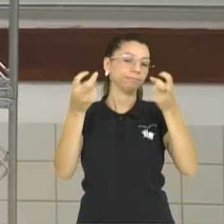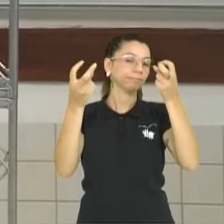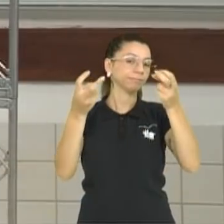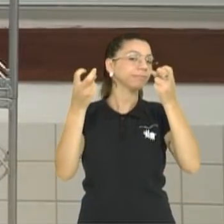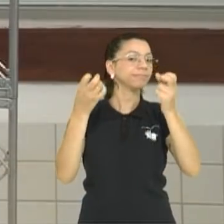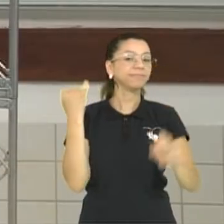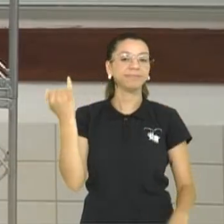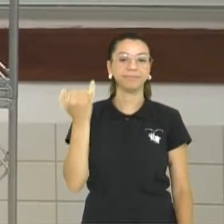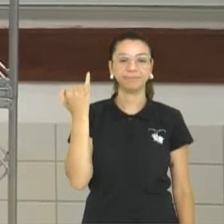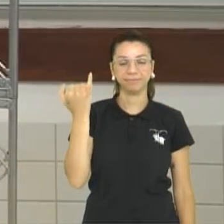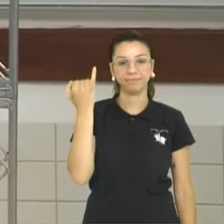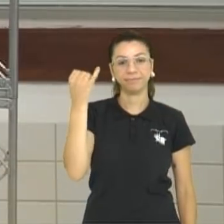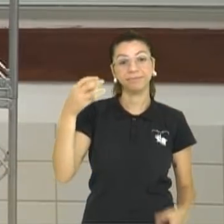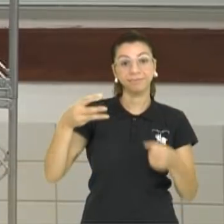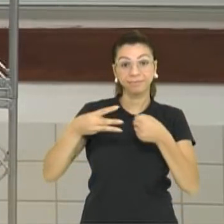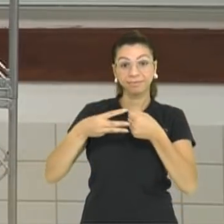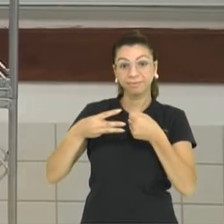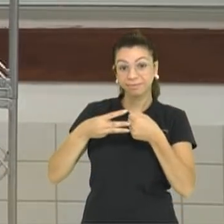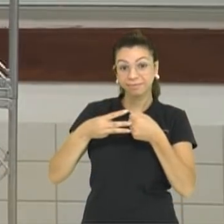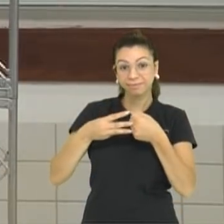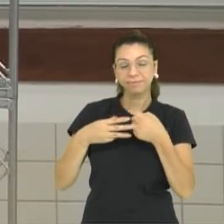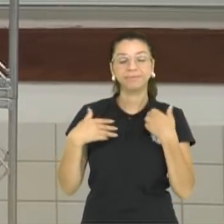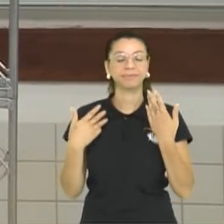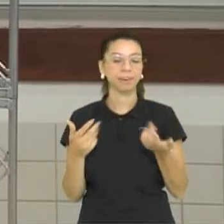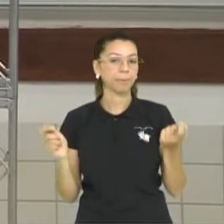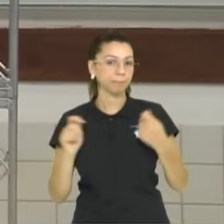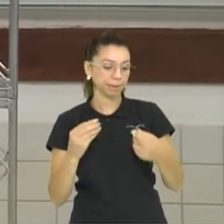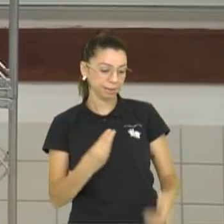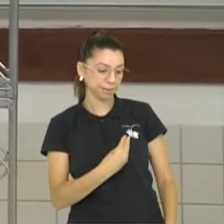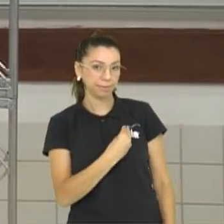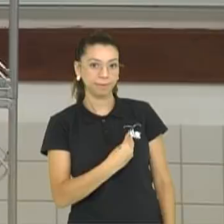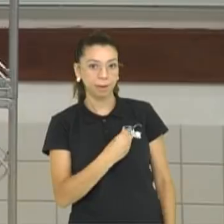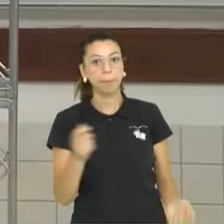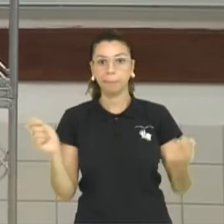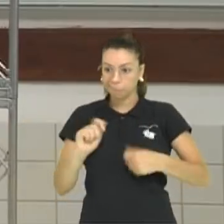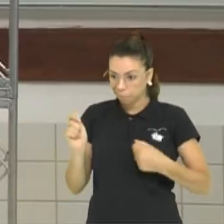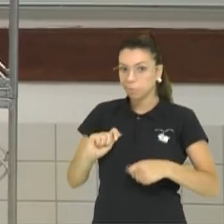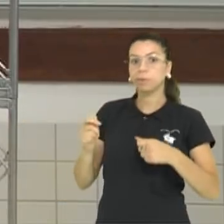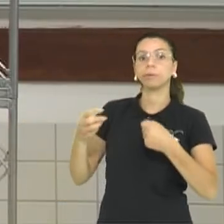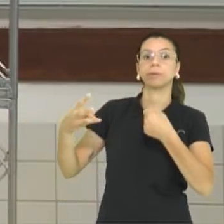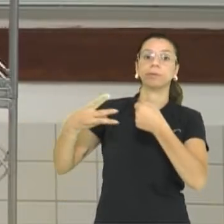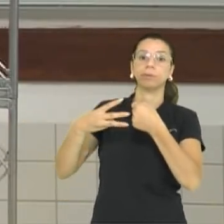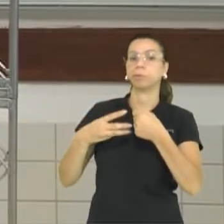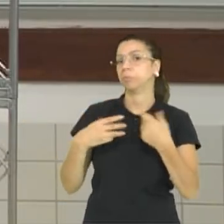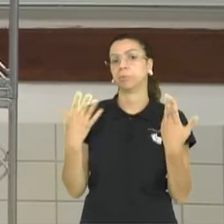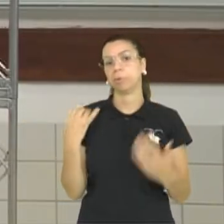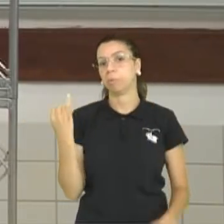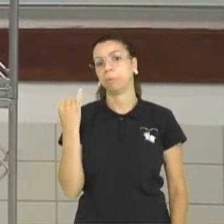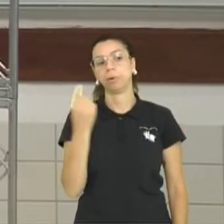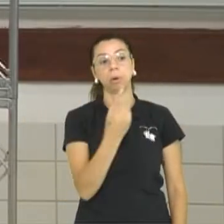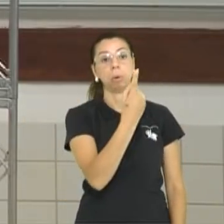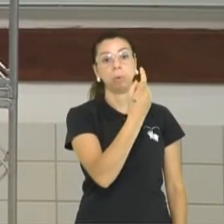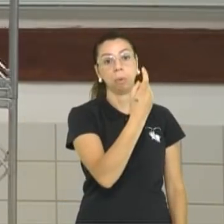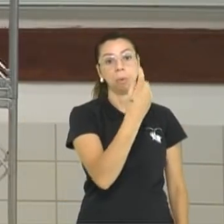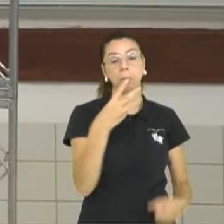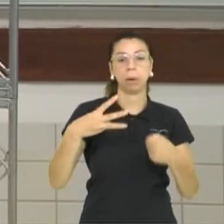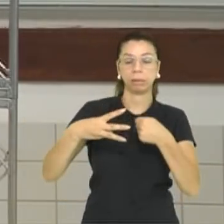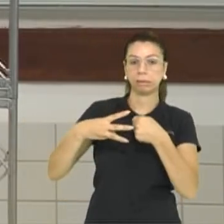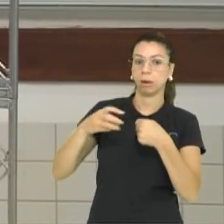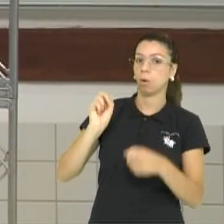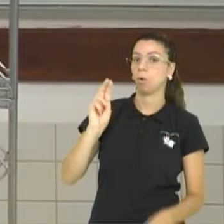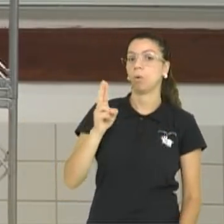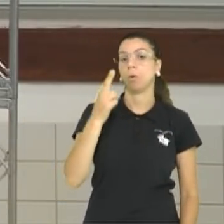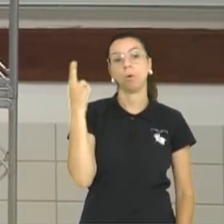quão importante é a célula? Para ser vivo, tem que ter célula. Não importa se é uma unicelular ou duas ou